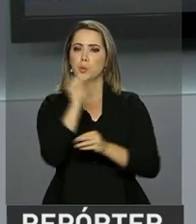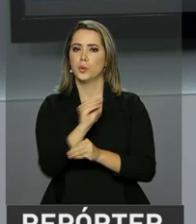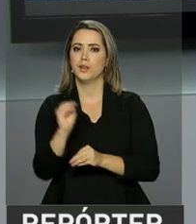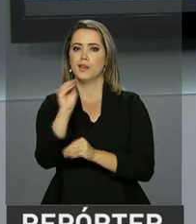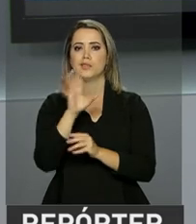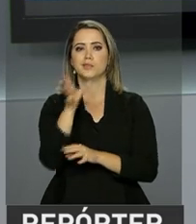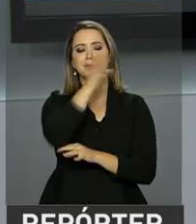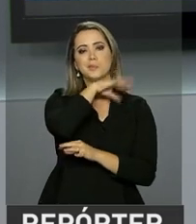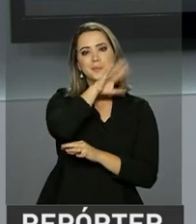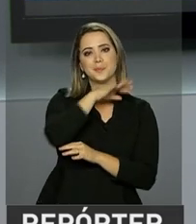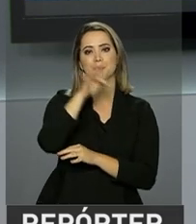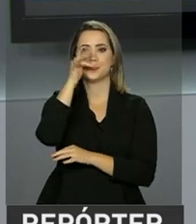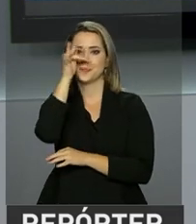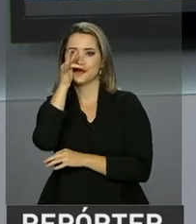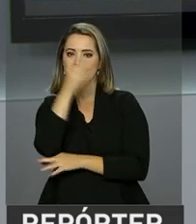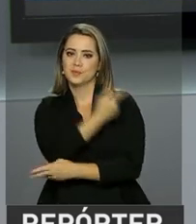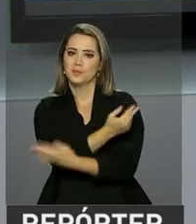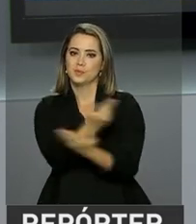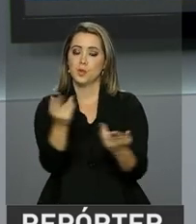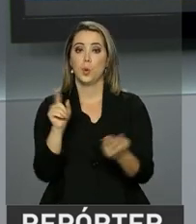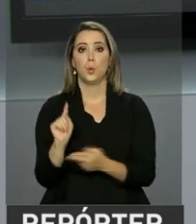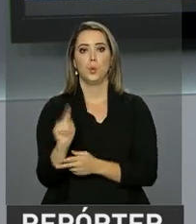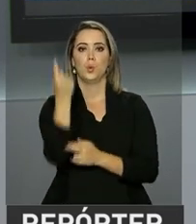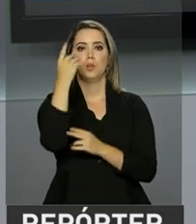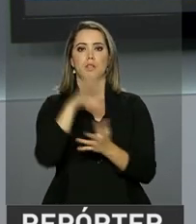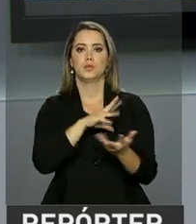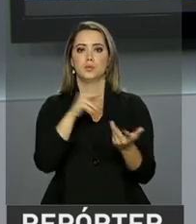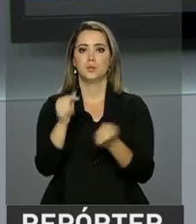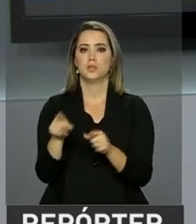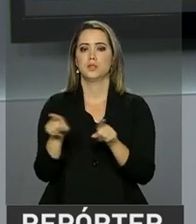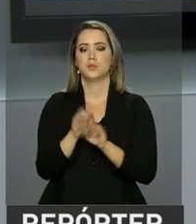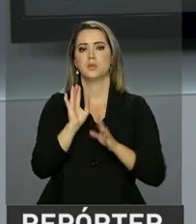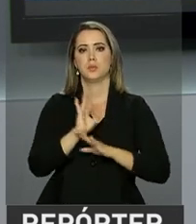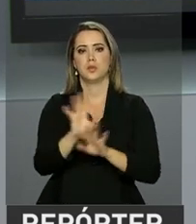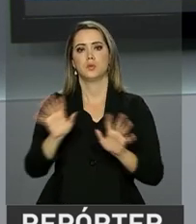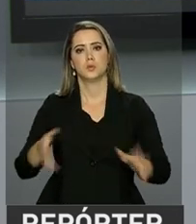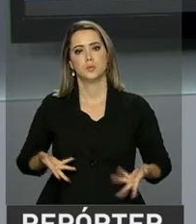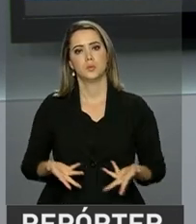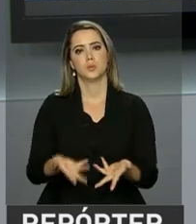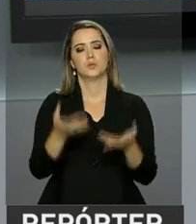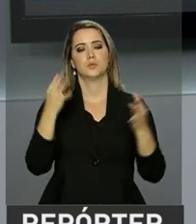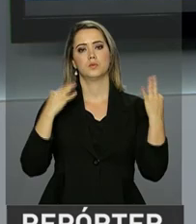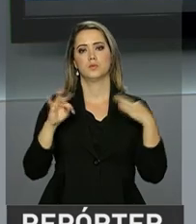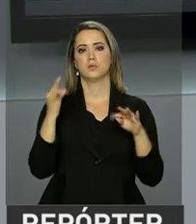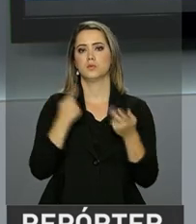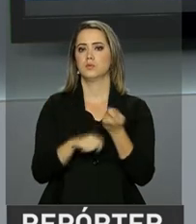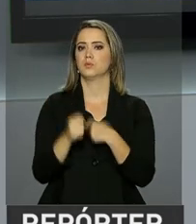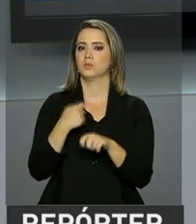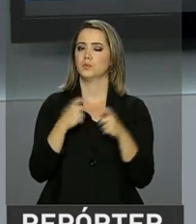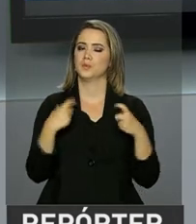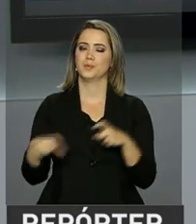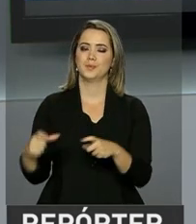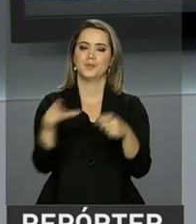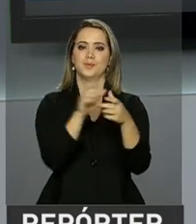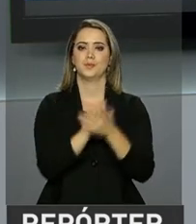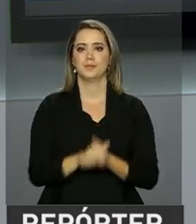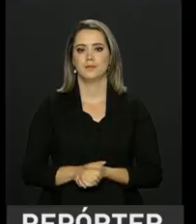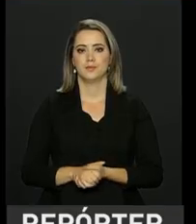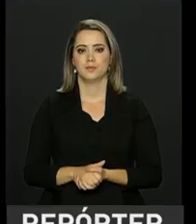da fauna e da flora únicas no mundo e vai também ajudar a impulsionar o turismo e a economia na região.